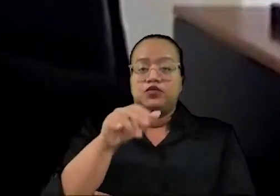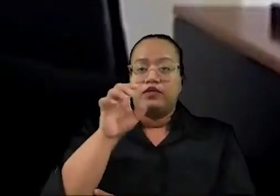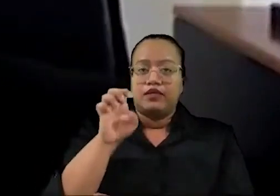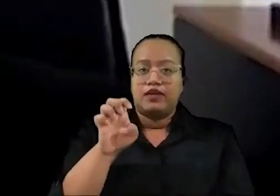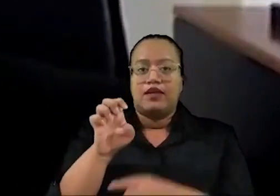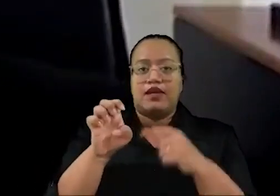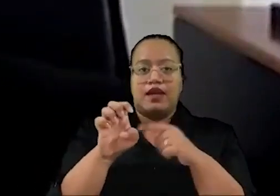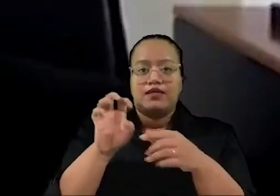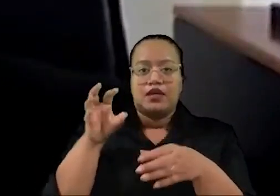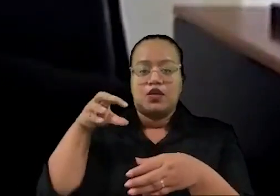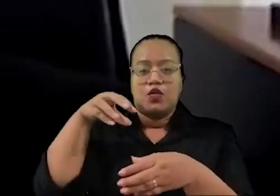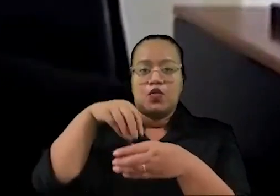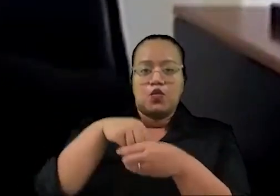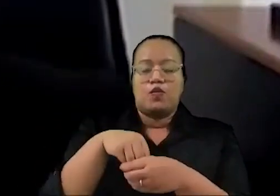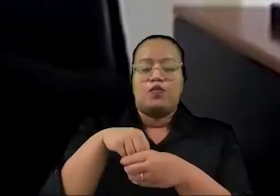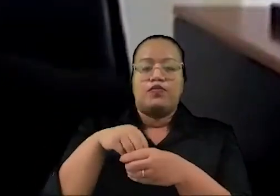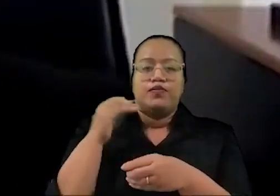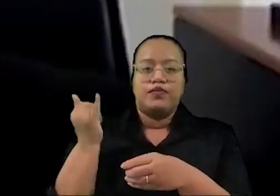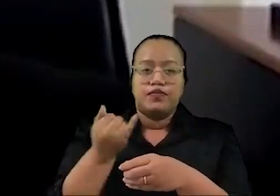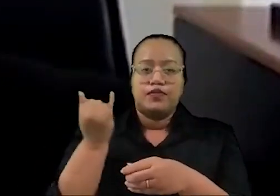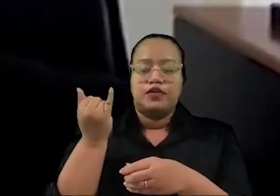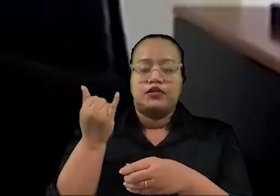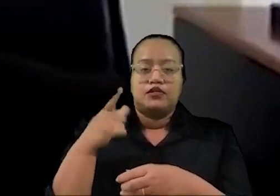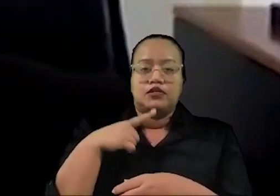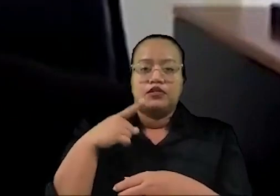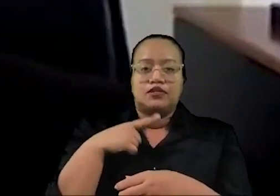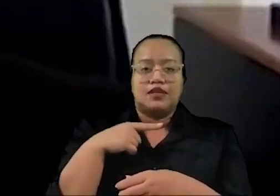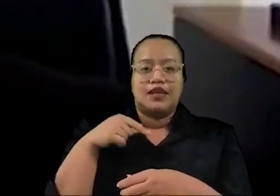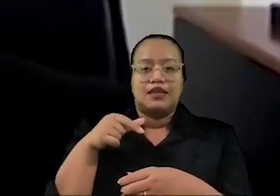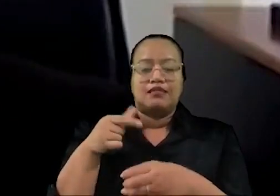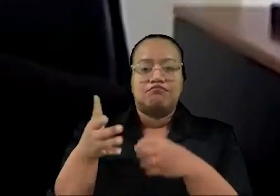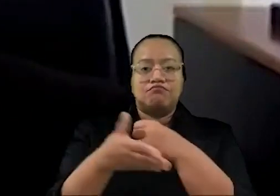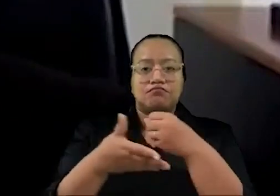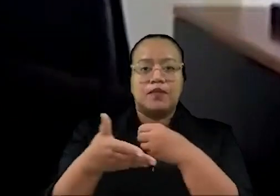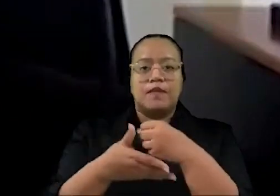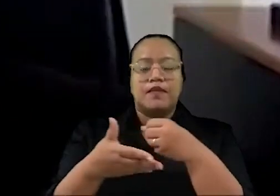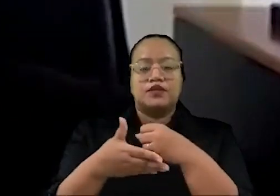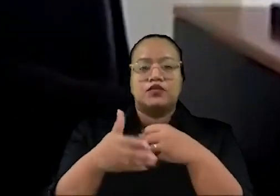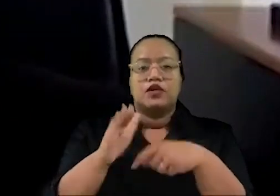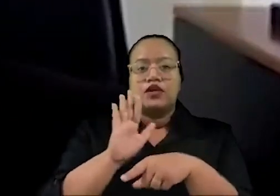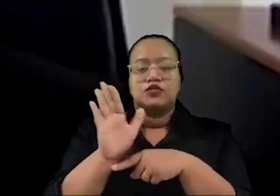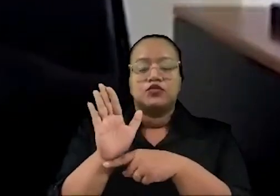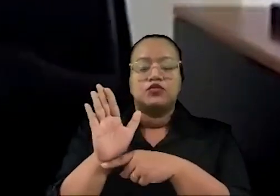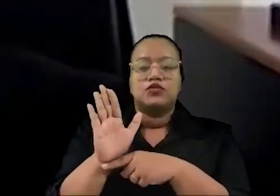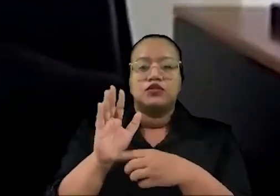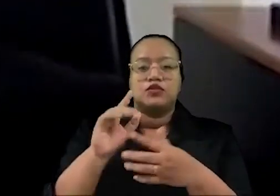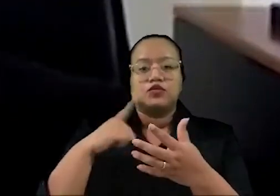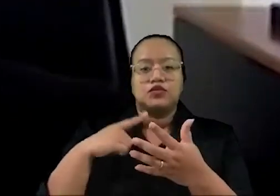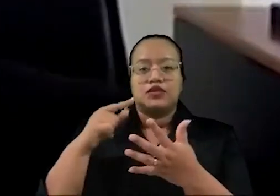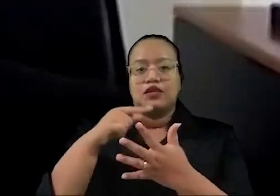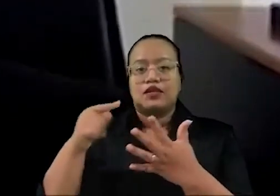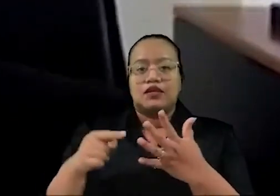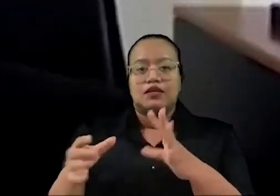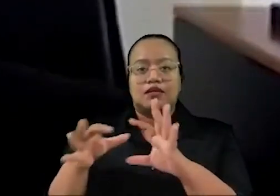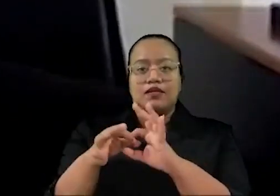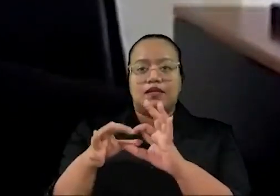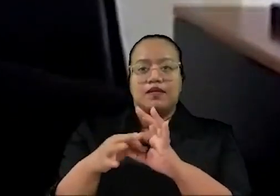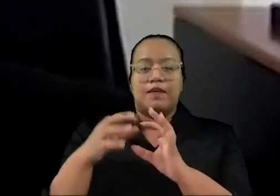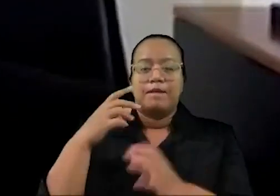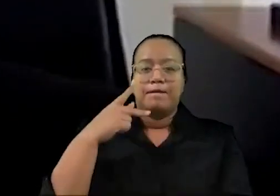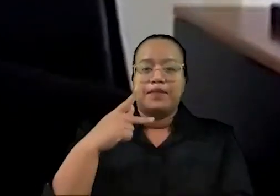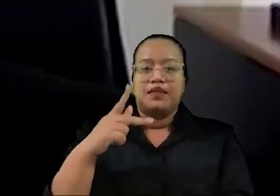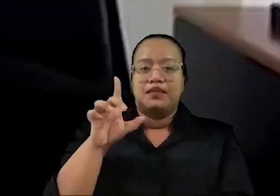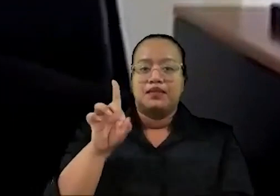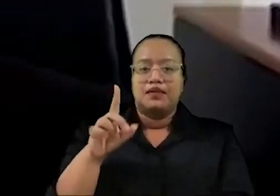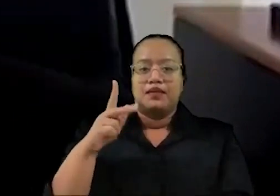tendo o mínimo necessário e cada vez mais utilizando os módulos ali que se acoplam por meio da PDPJ, que se integram ao nosso PJE.